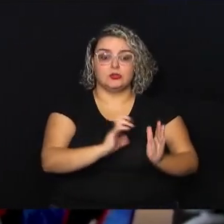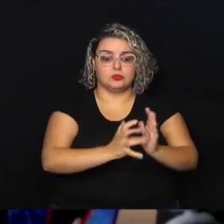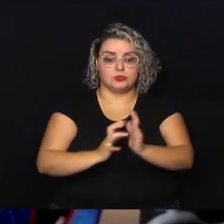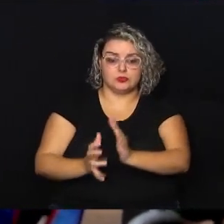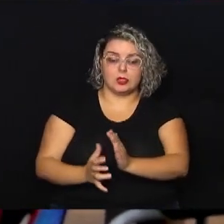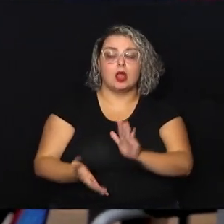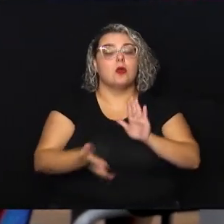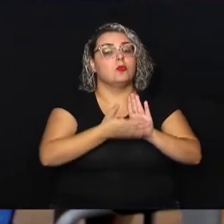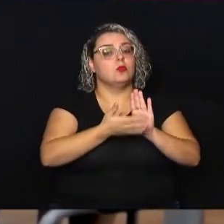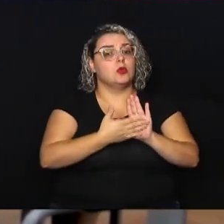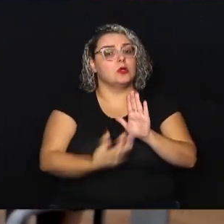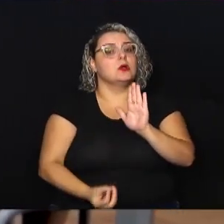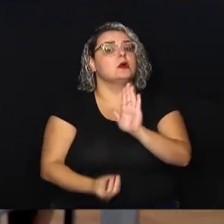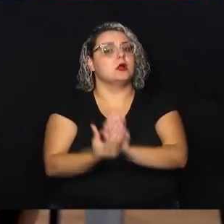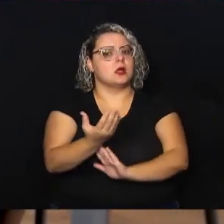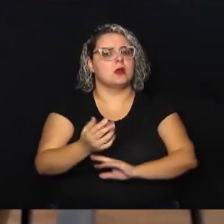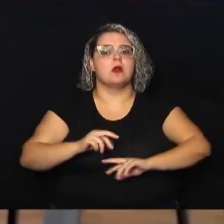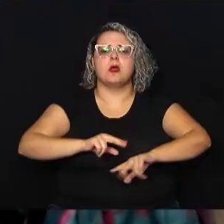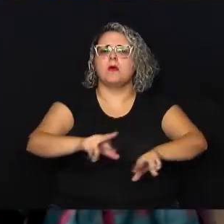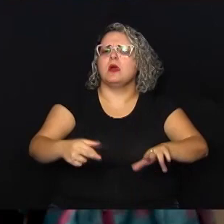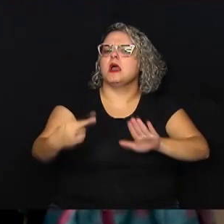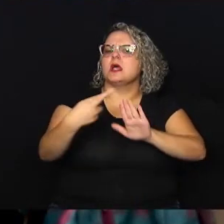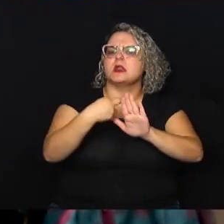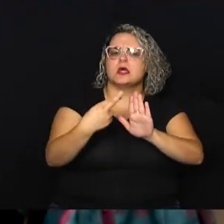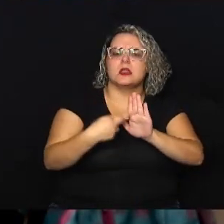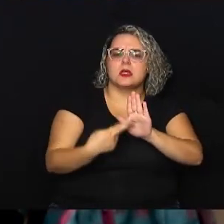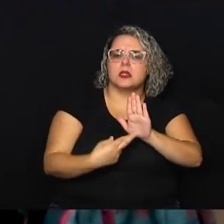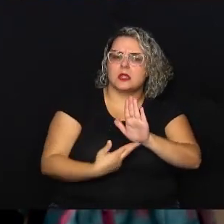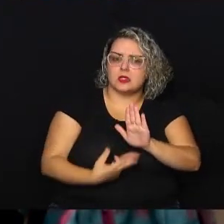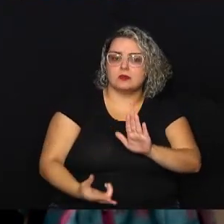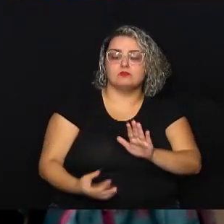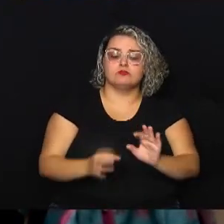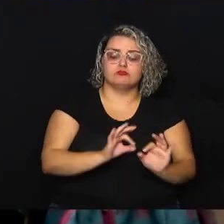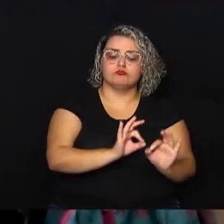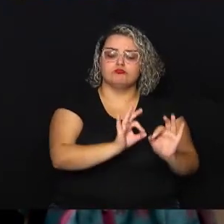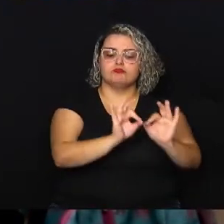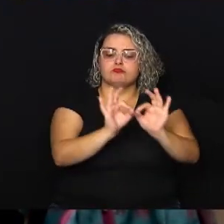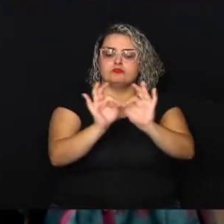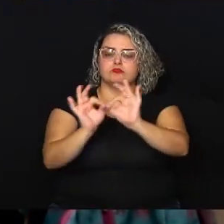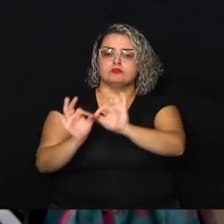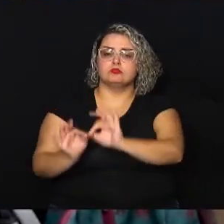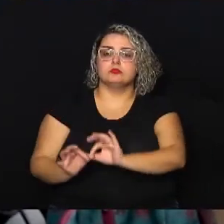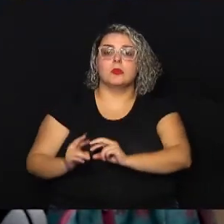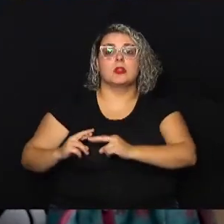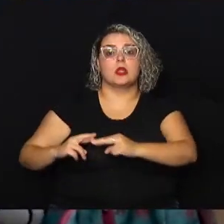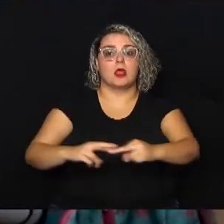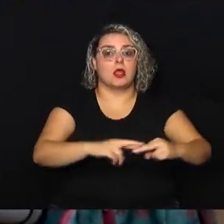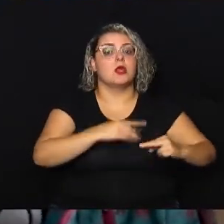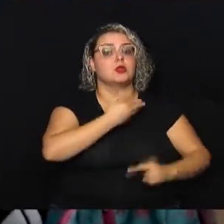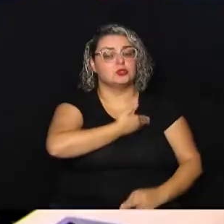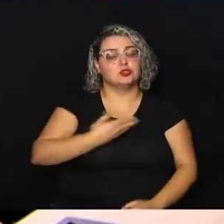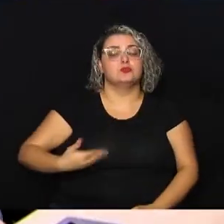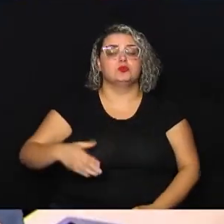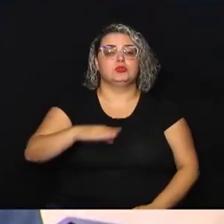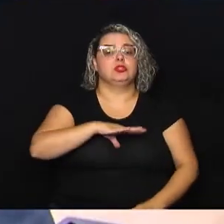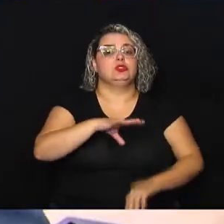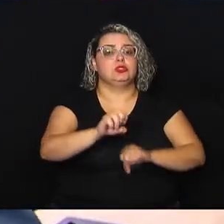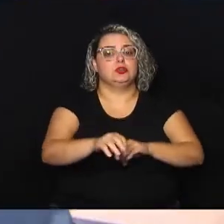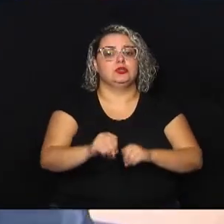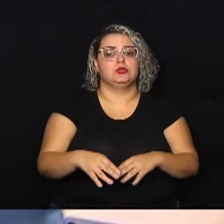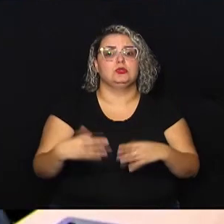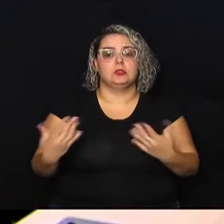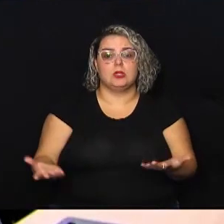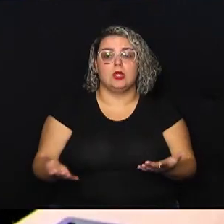proposta estabelece uma série de regras a serem observadas na rede pública municipal de educação. Esse é um